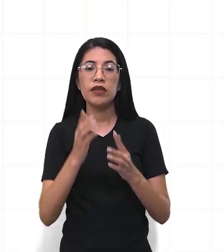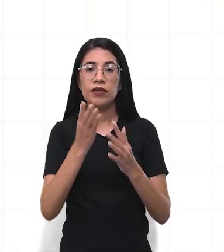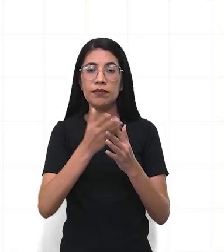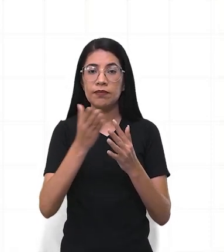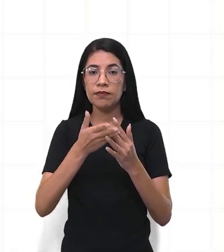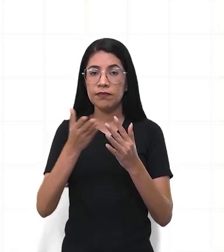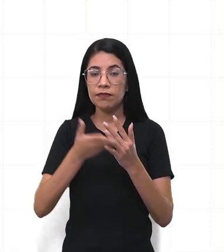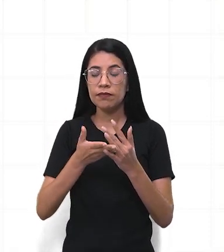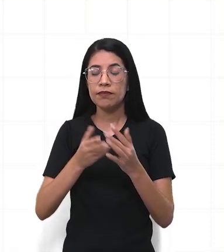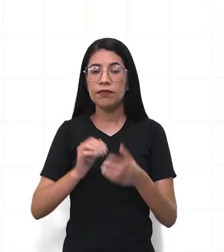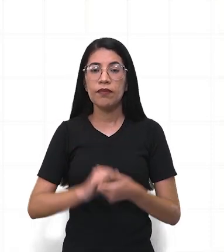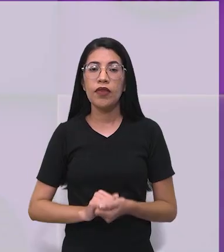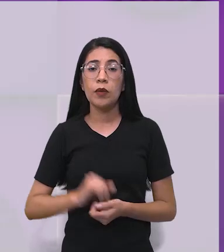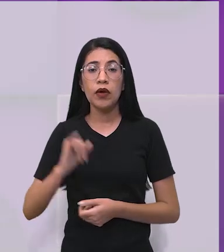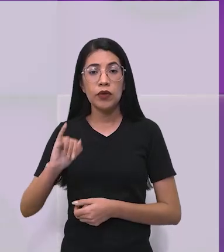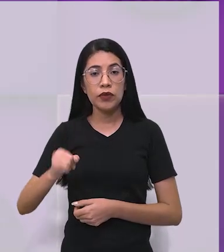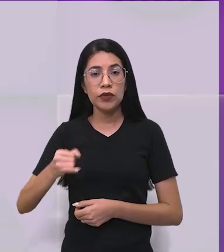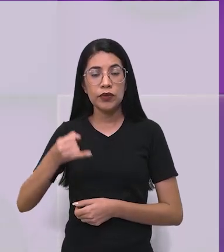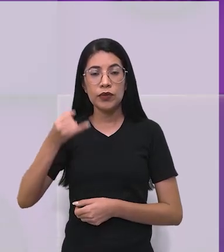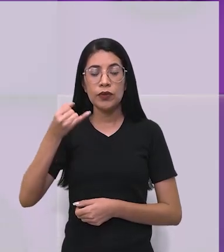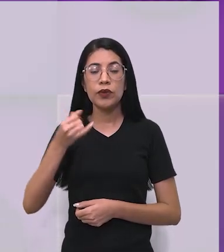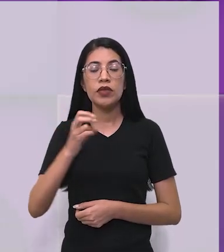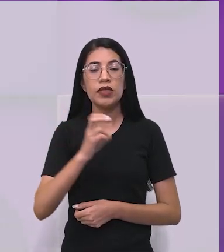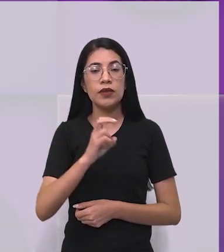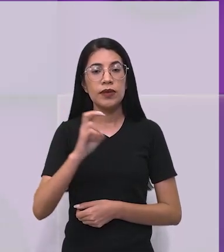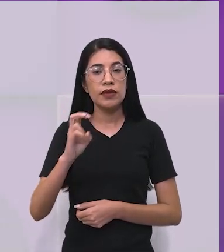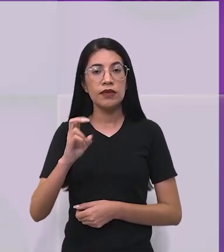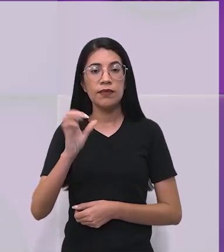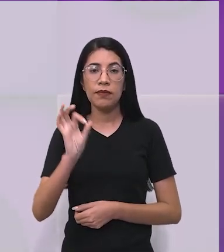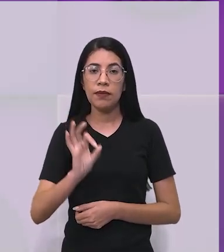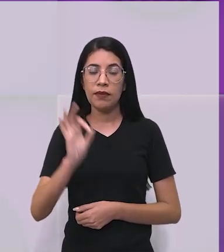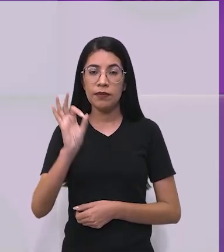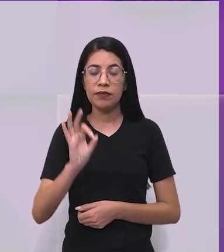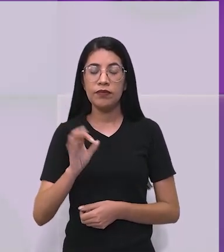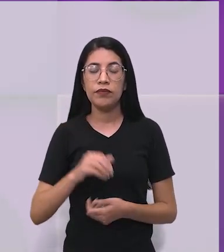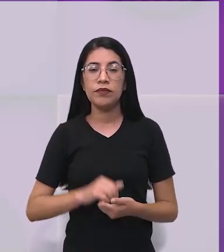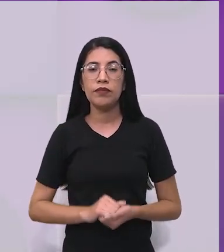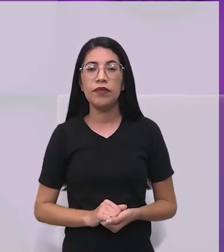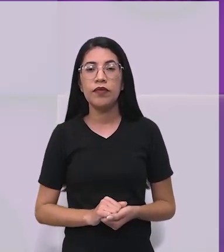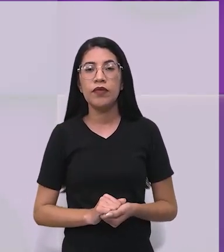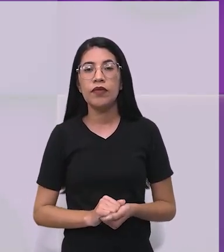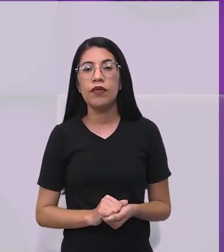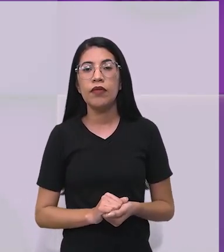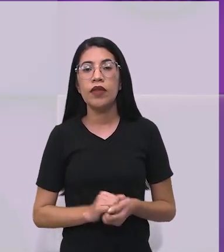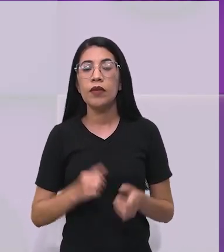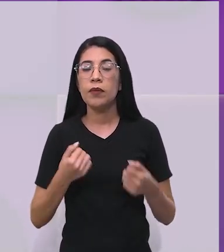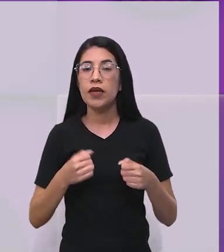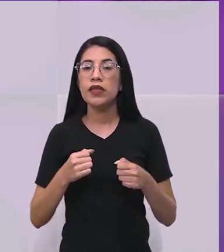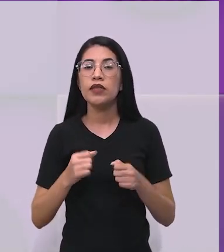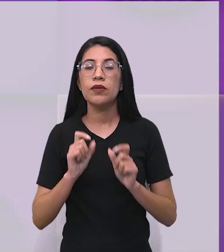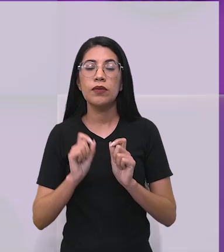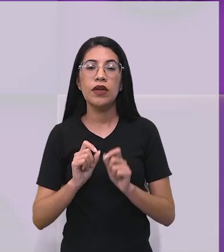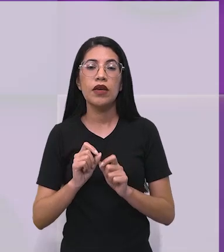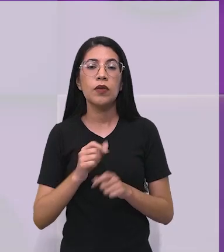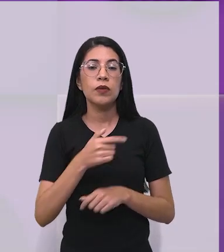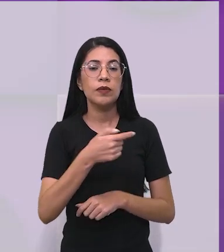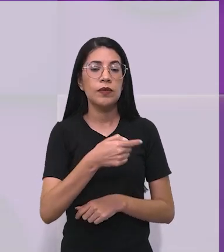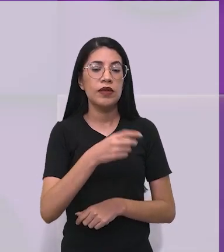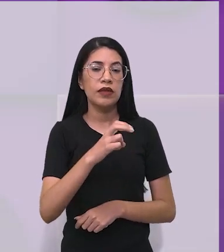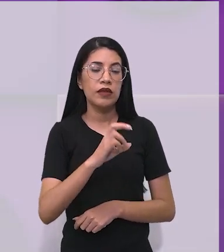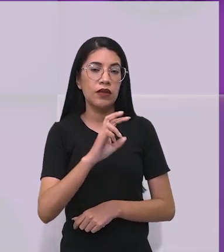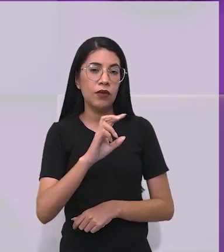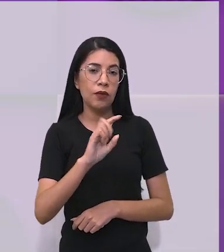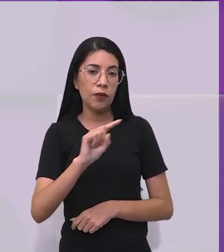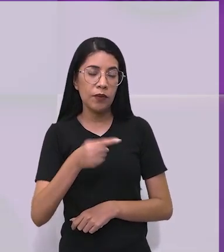caso aí, os juros, foi de 55%, tá? Então você tem que pegar os 75 mil